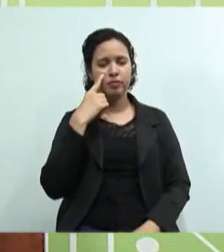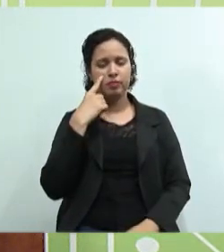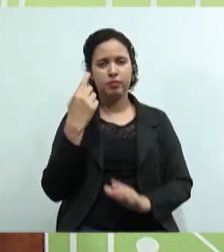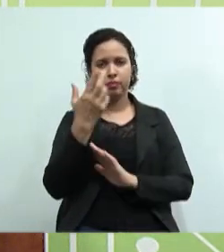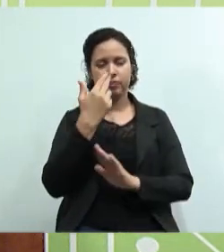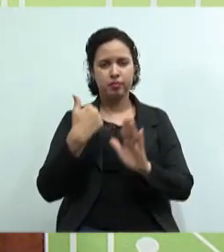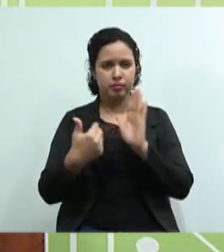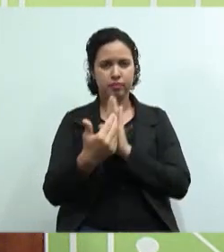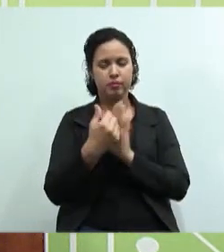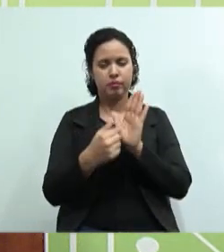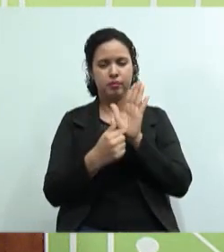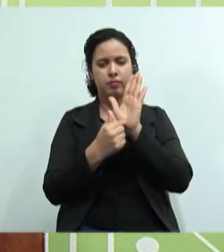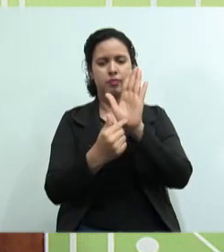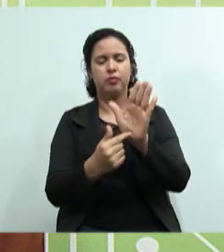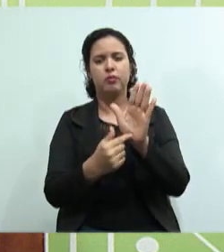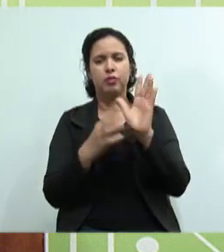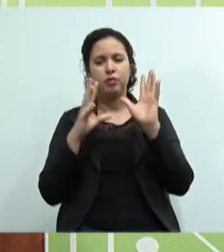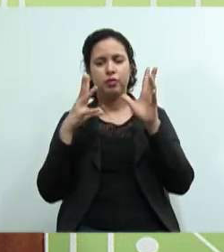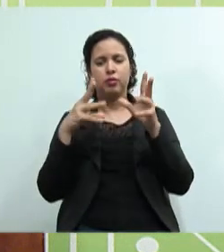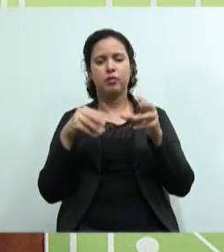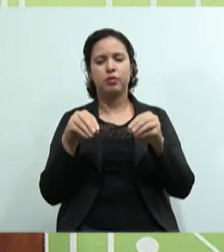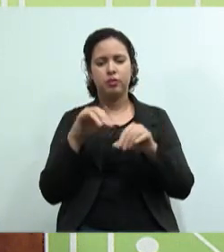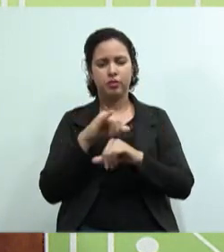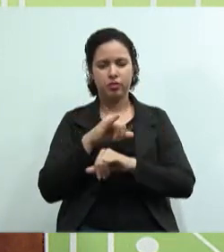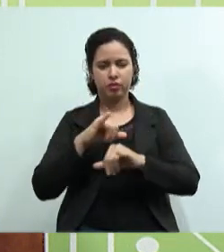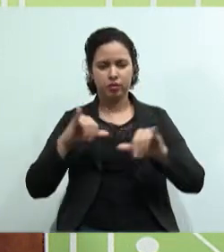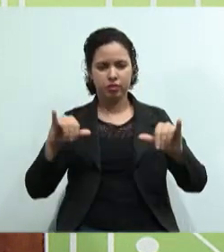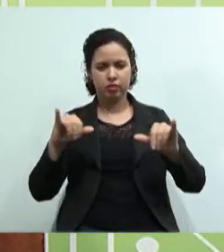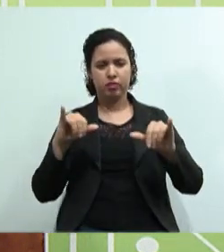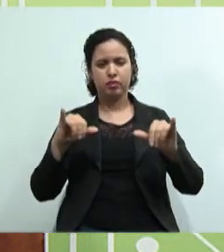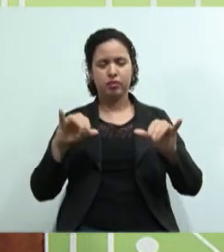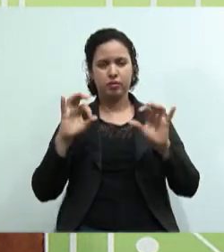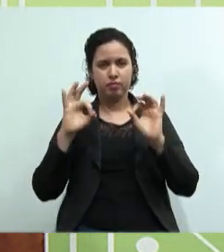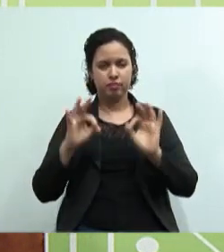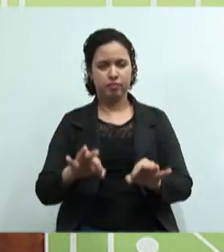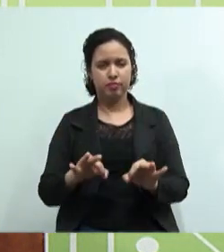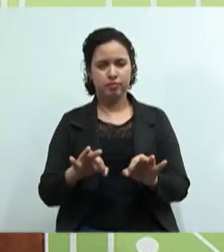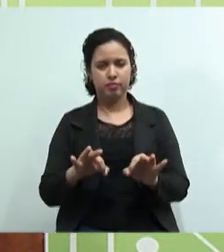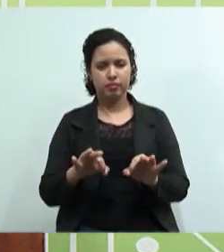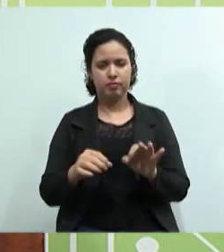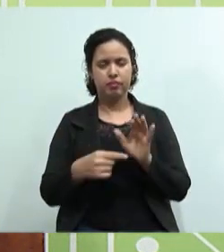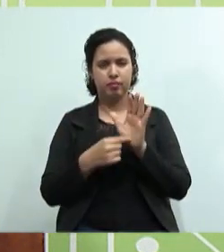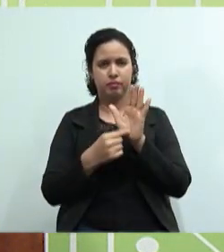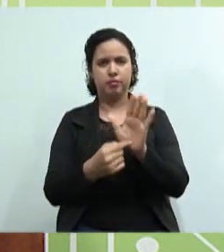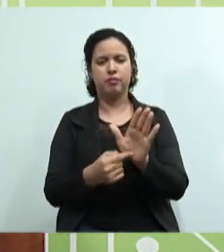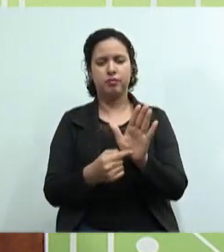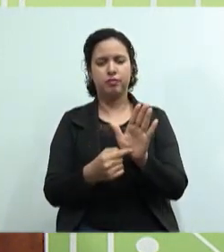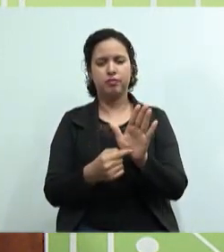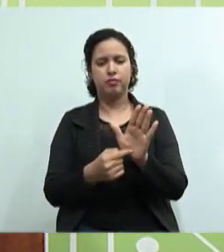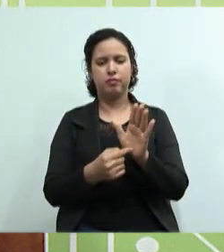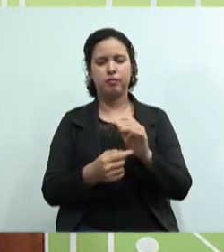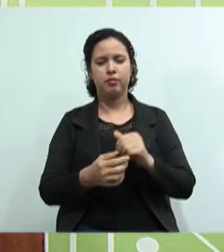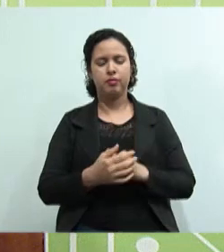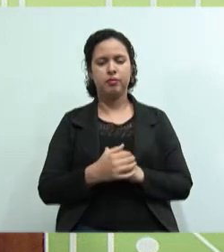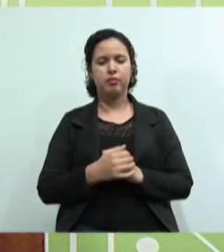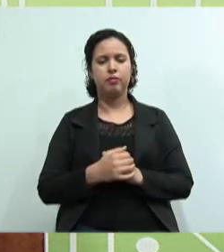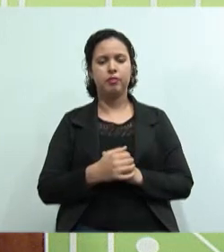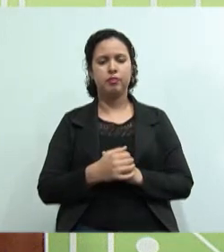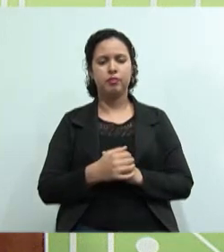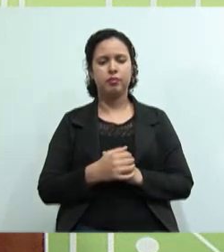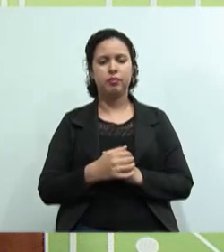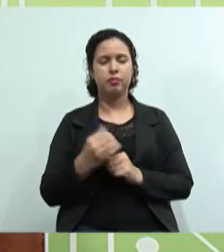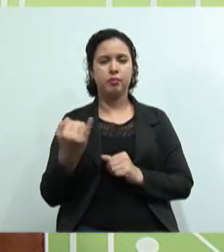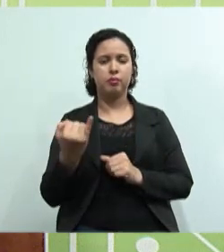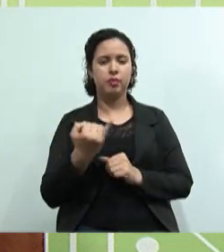com todas essas informações que vocês me mandaram, certo? Para me apresentar aqui para vocês na aula. Então é importante